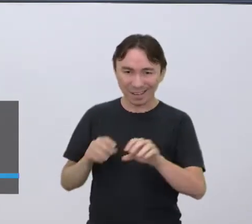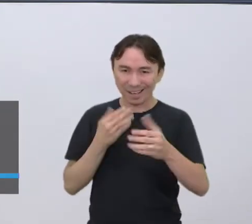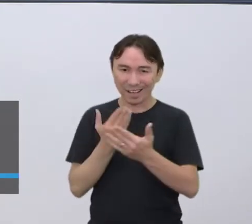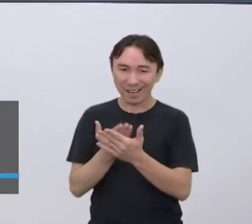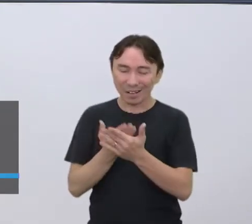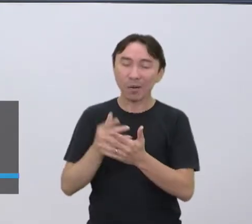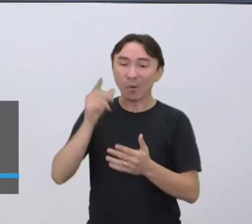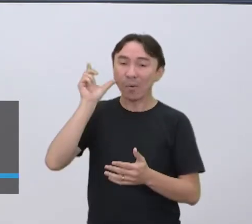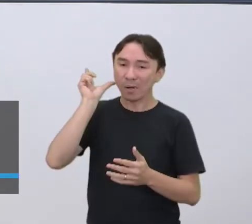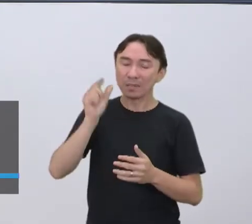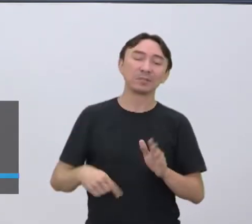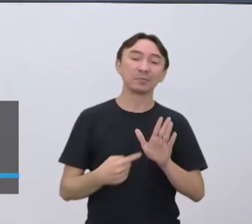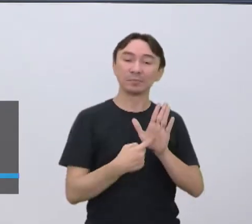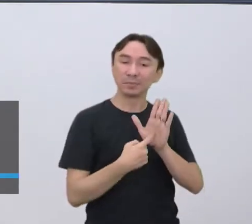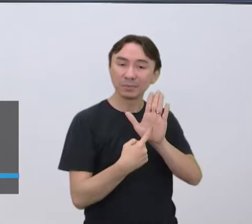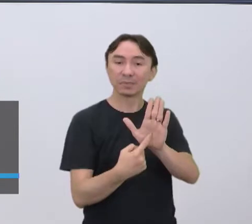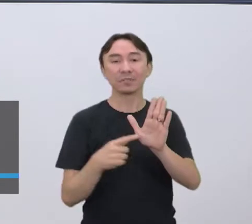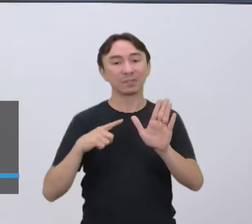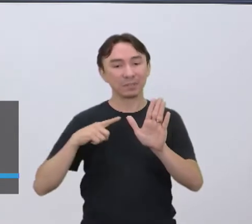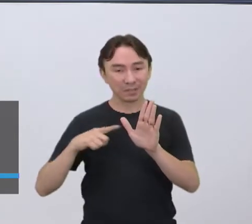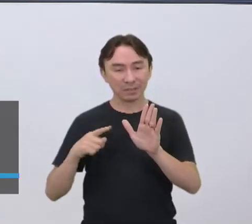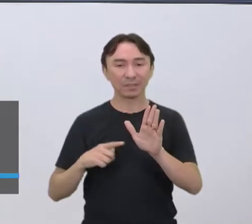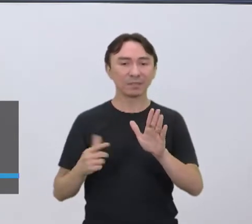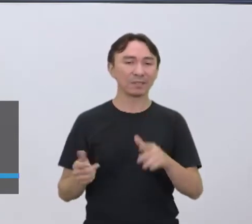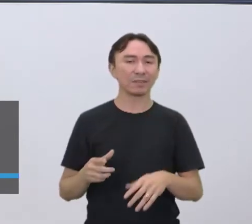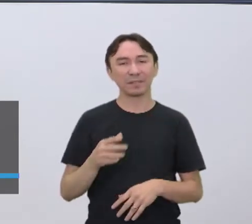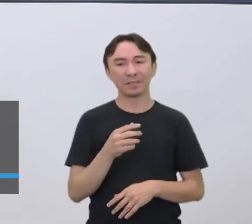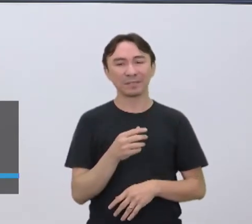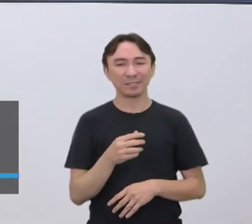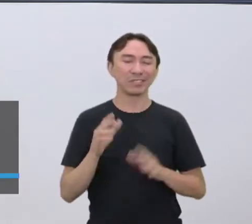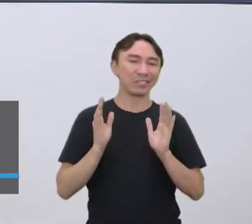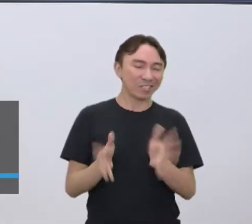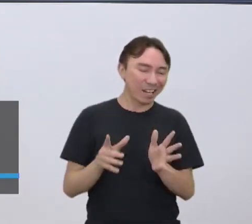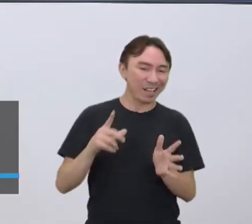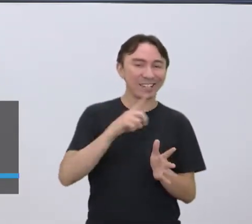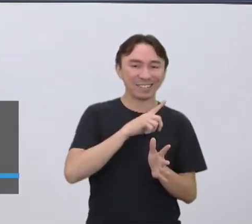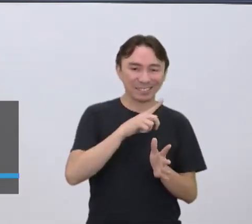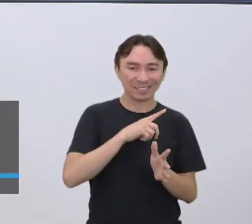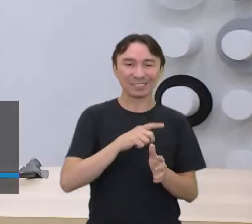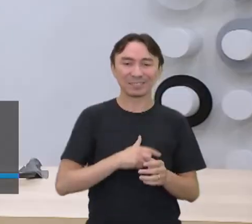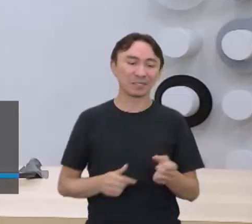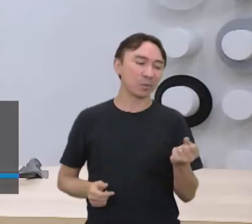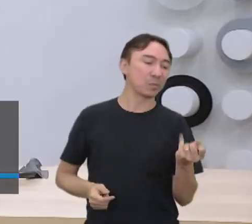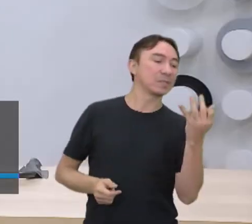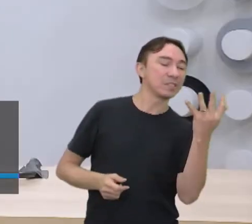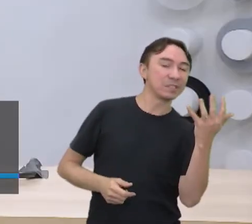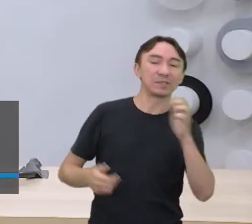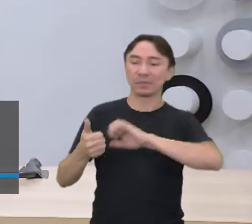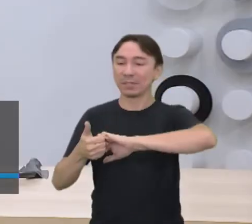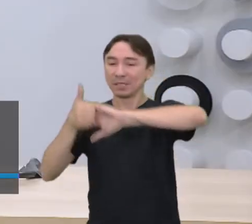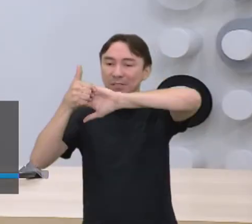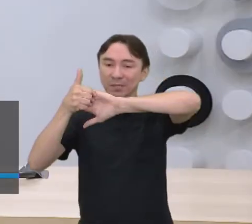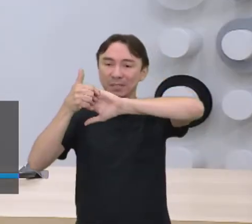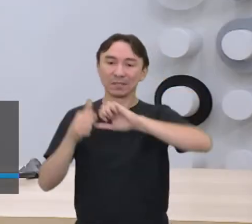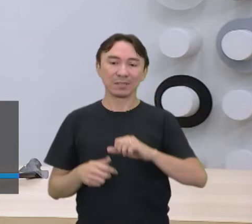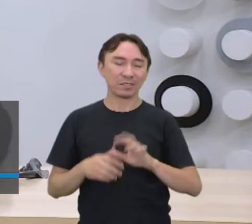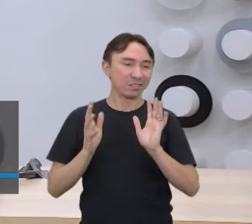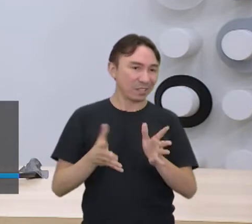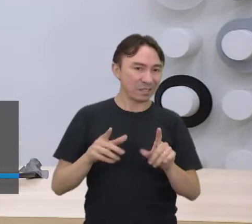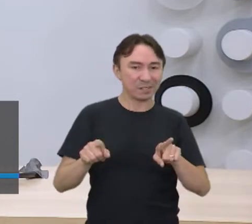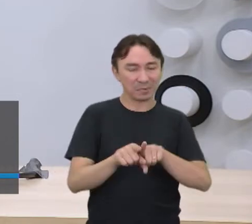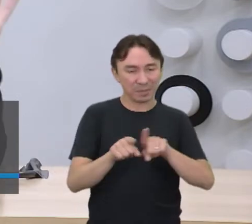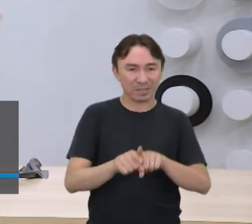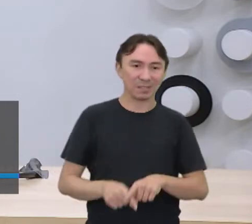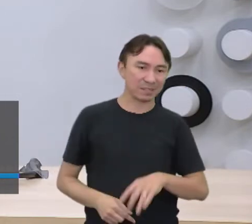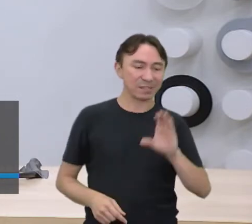variáveis quantitativas e variáveis qualitativas. Então, mostramos já está bem afinadinho o que é qualitativa e quantitativa e o que é censitária e amostral. Acho que agora